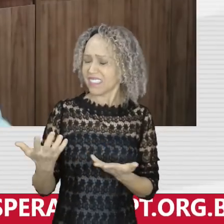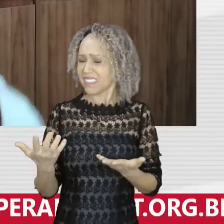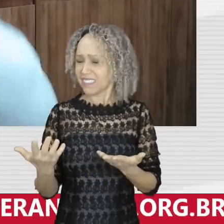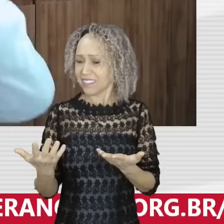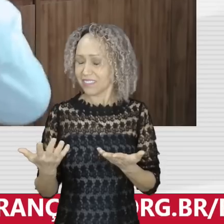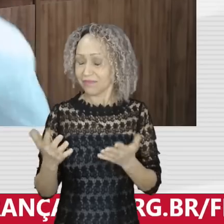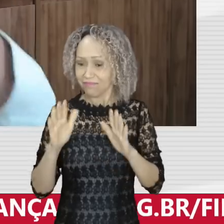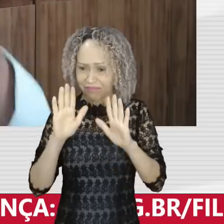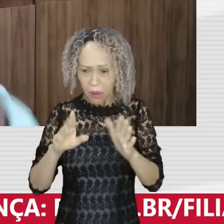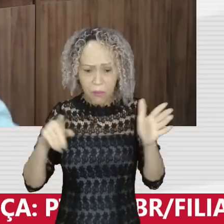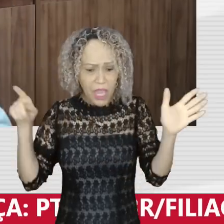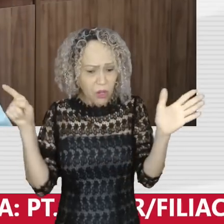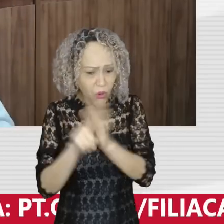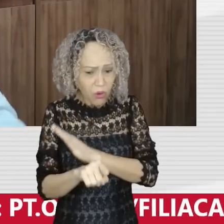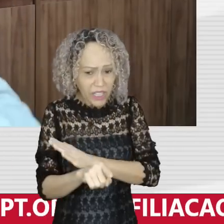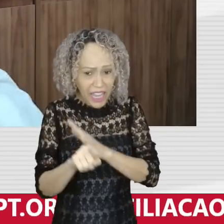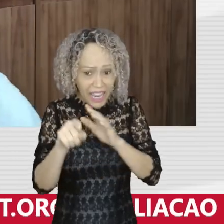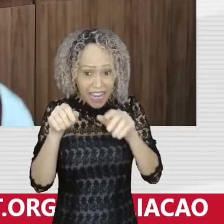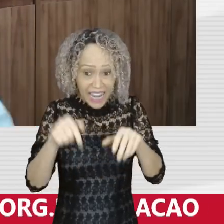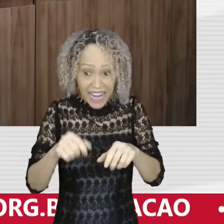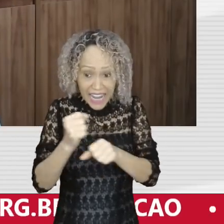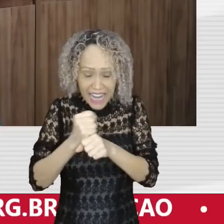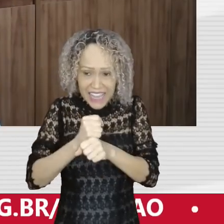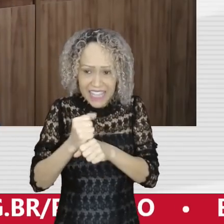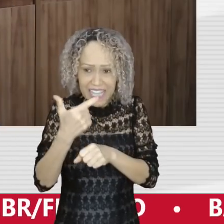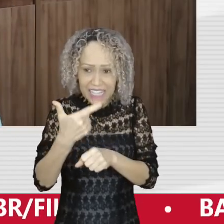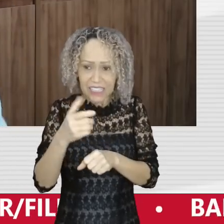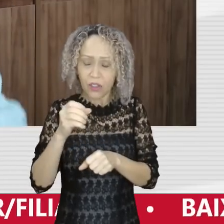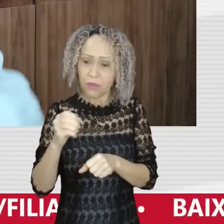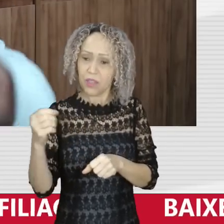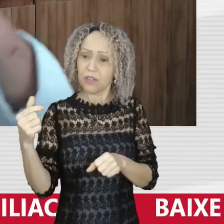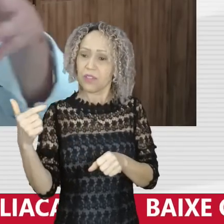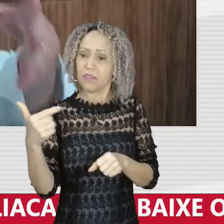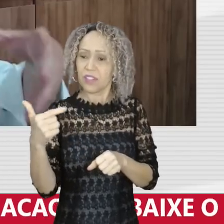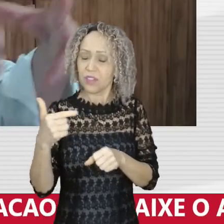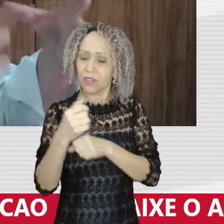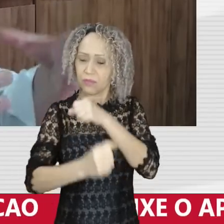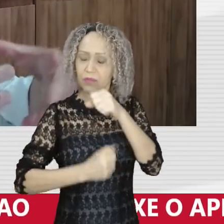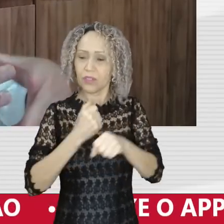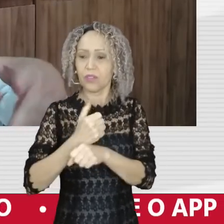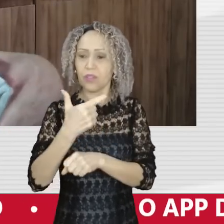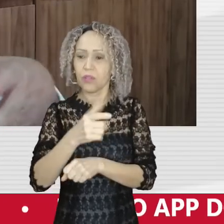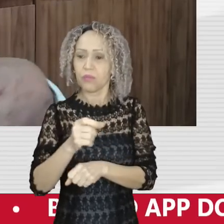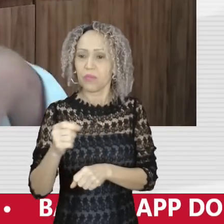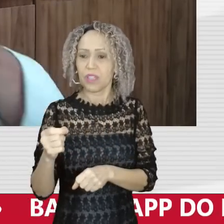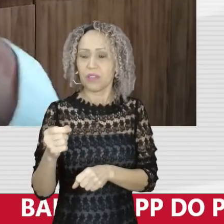posse, né? Este ano, nas circunstâncias dessa campanha, nas circunstâncias